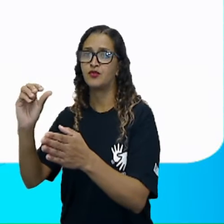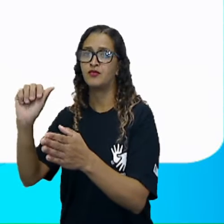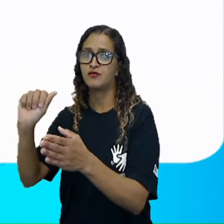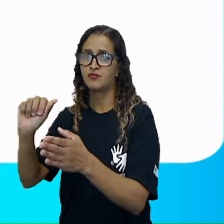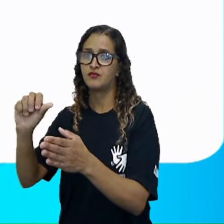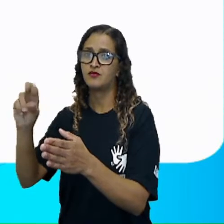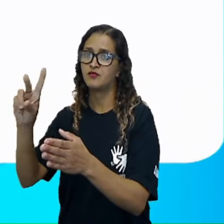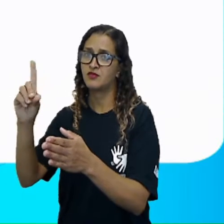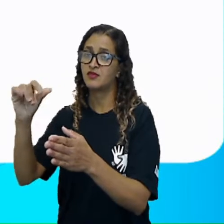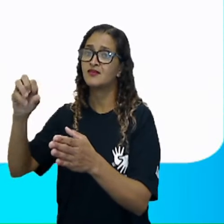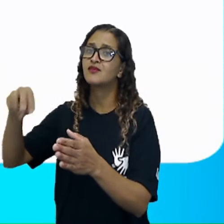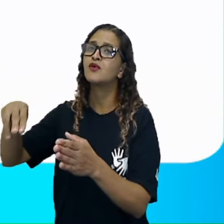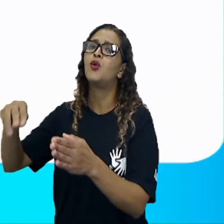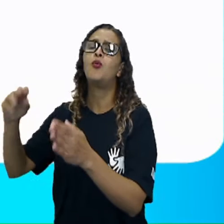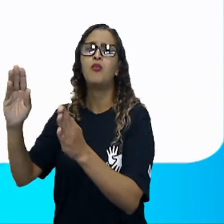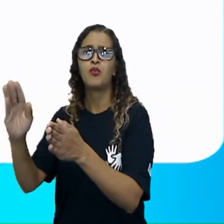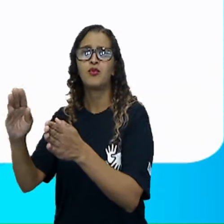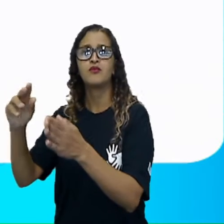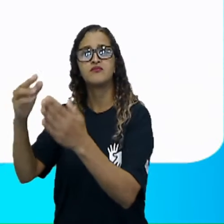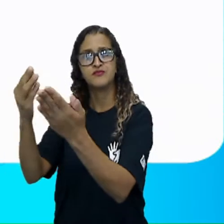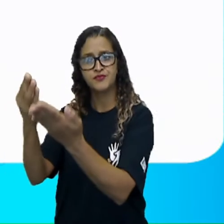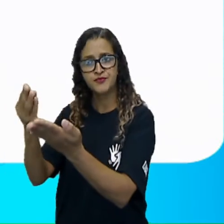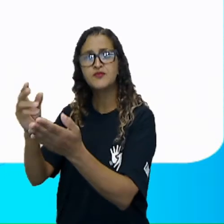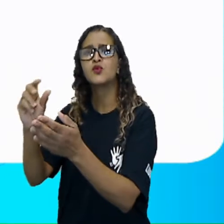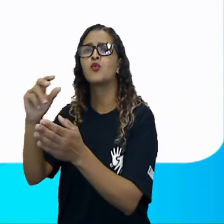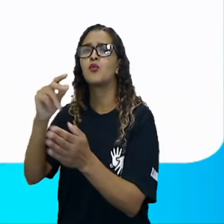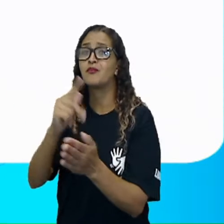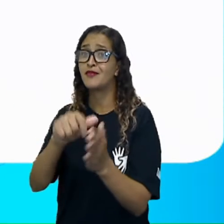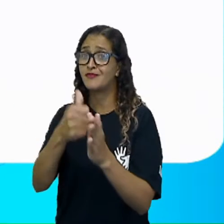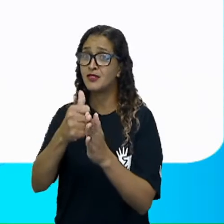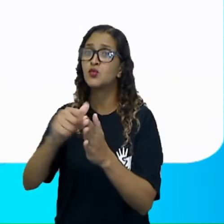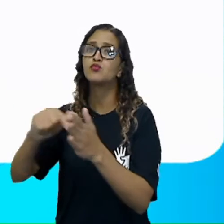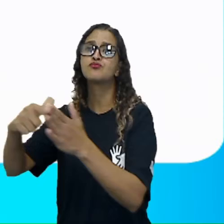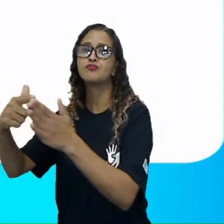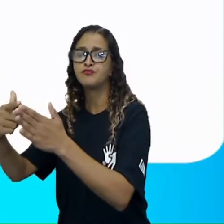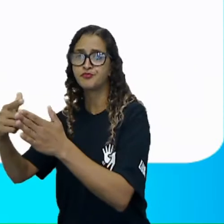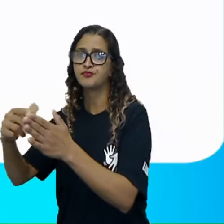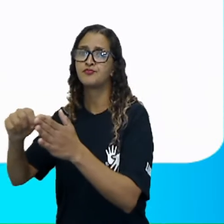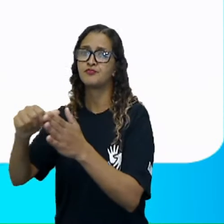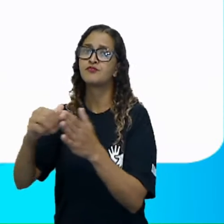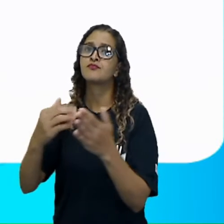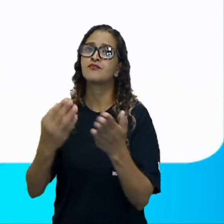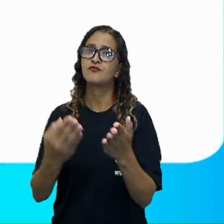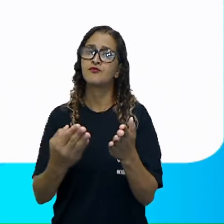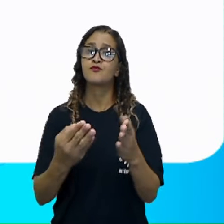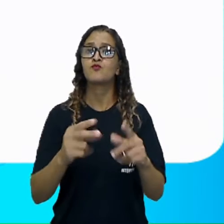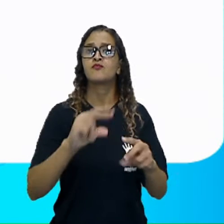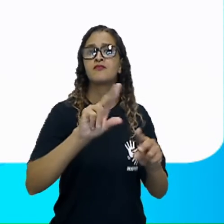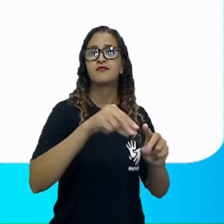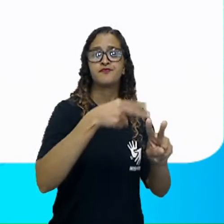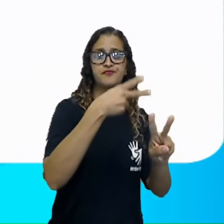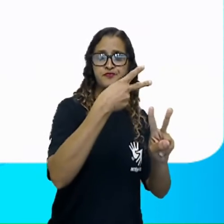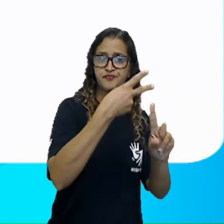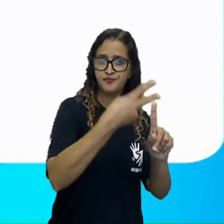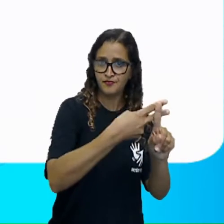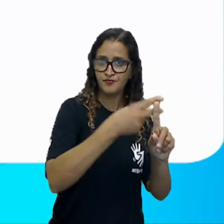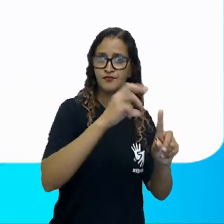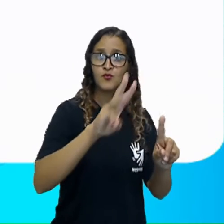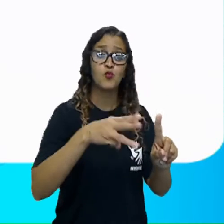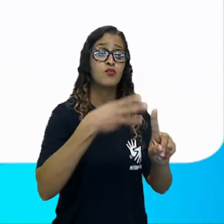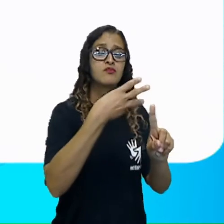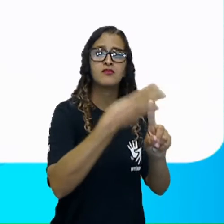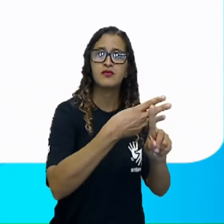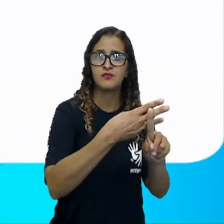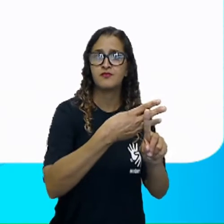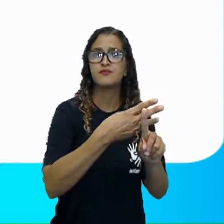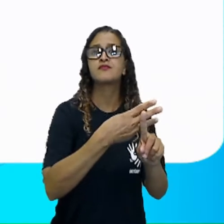Já no multiplicativo, somente no masculino. Dobro, triplo, quádruplo,